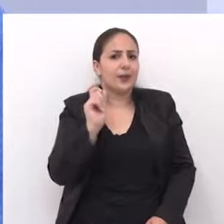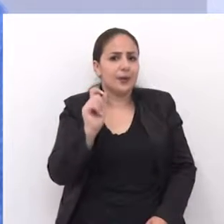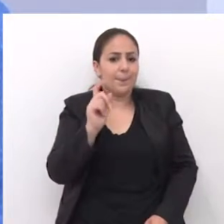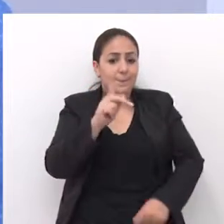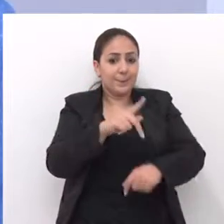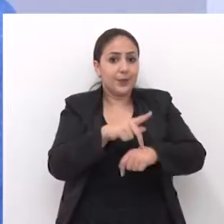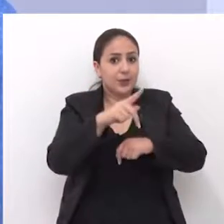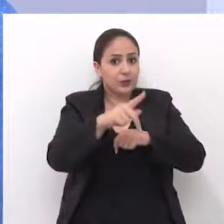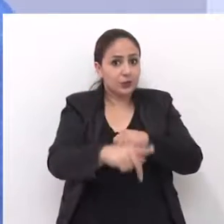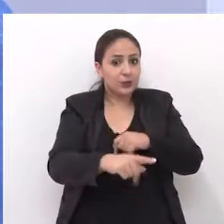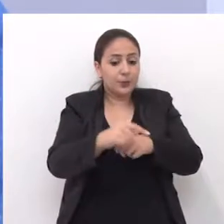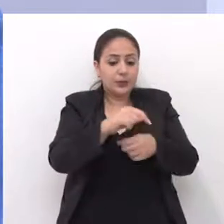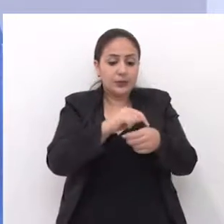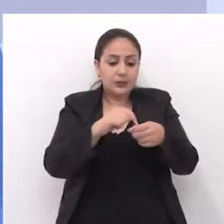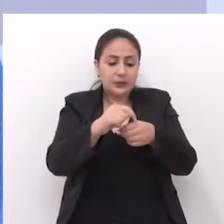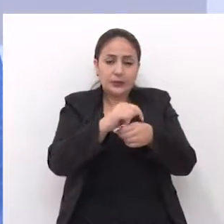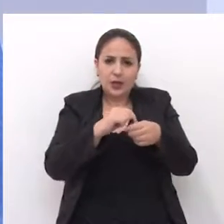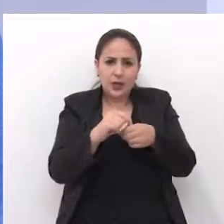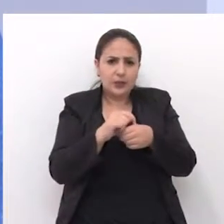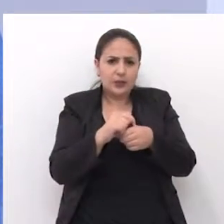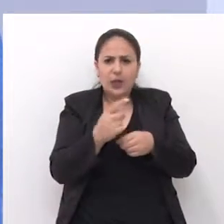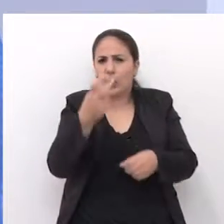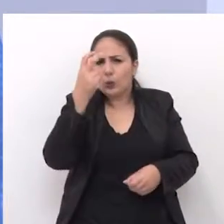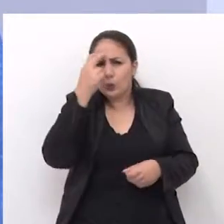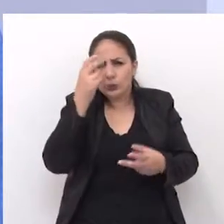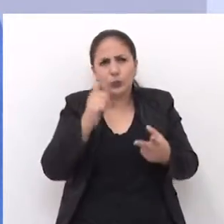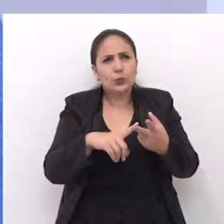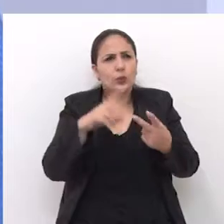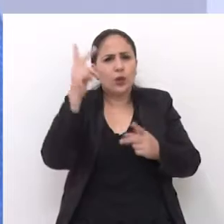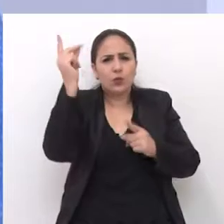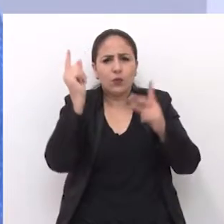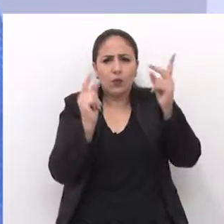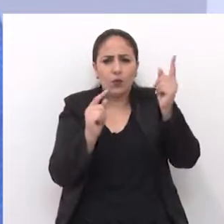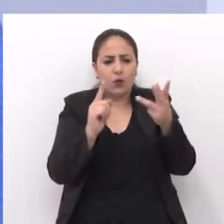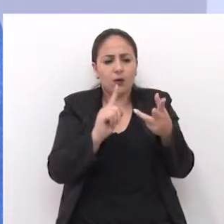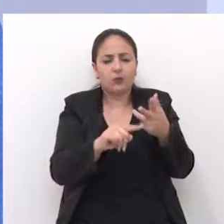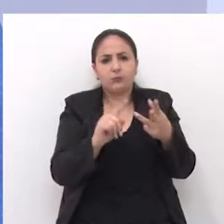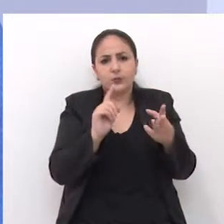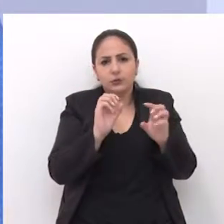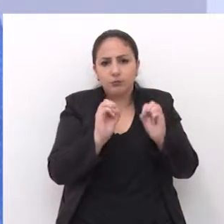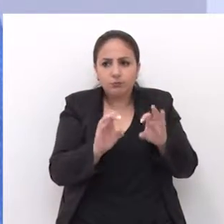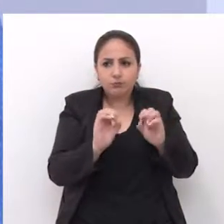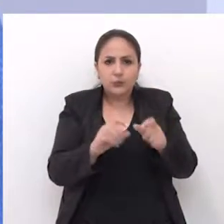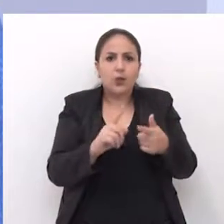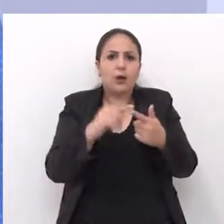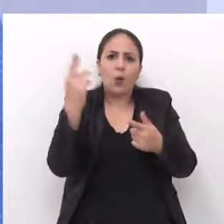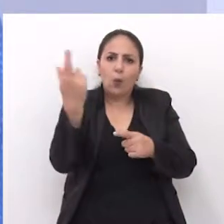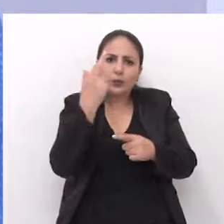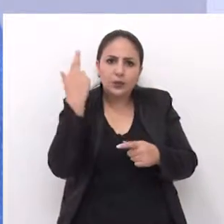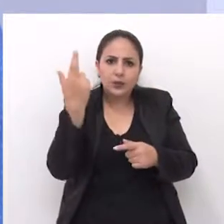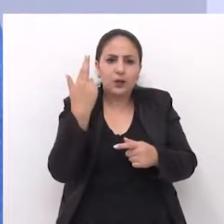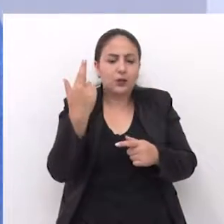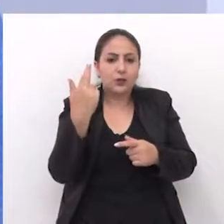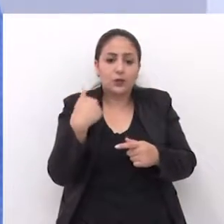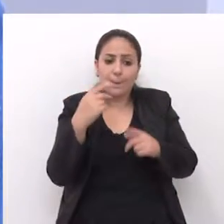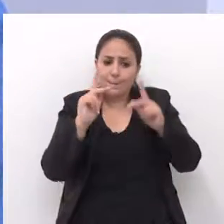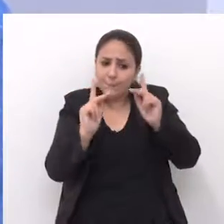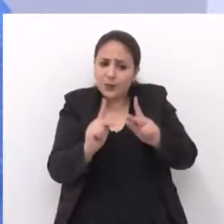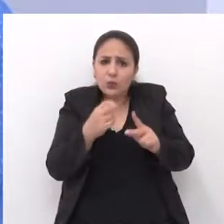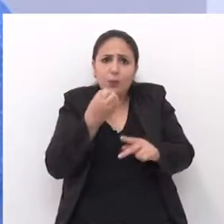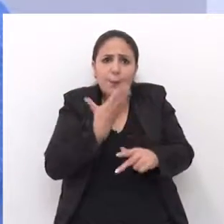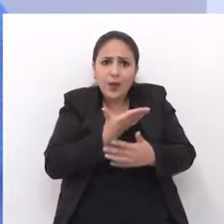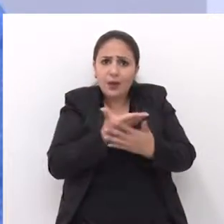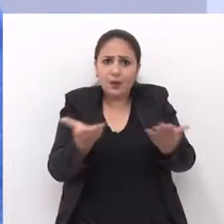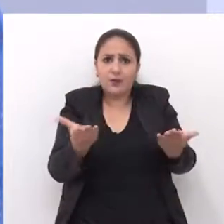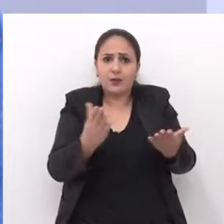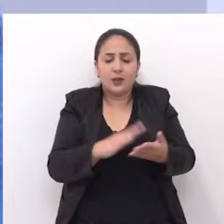entendemos que Passo Fundo, que é uma cidade da cultura, do folclore, da educação, do rodeio, somos